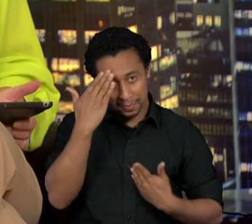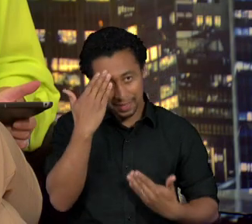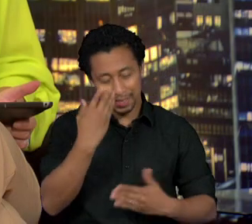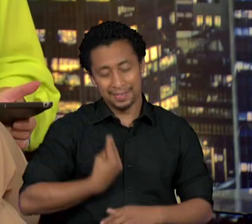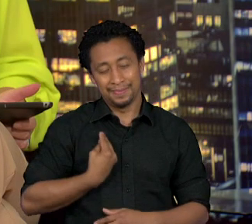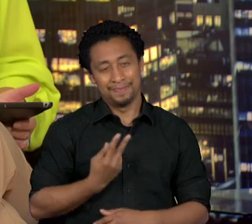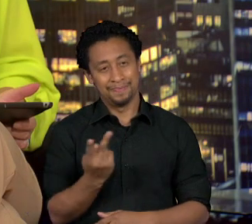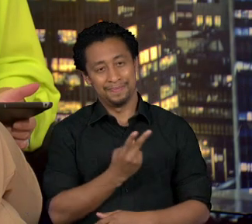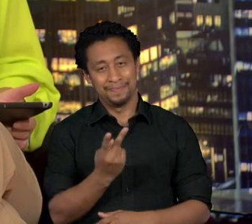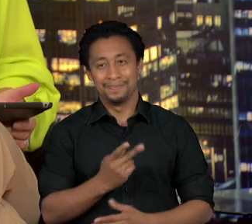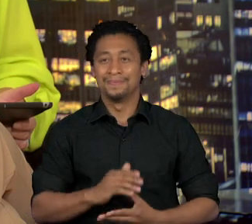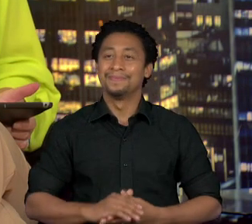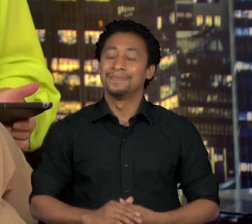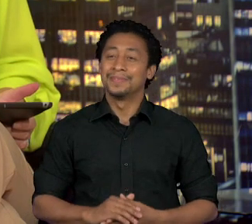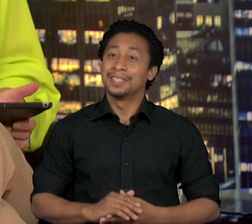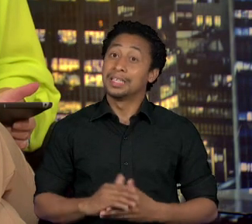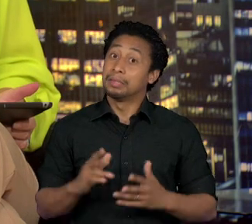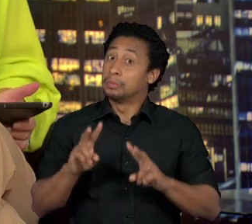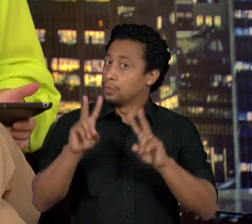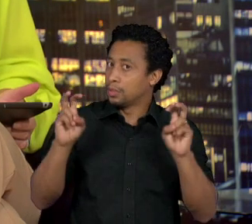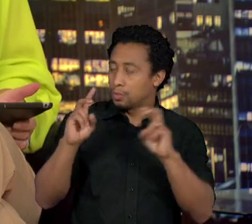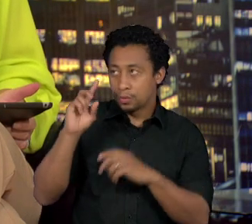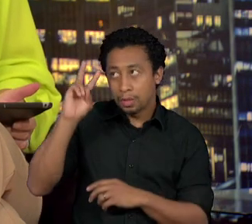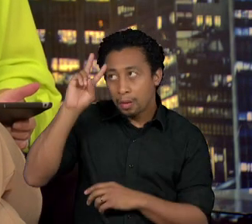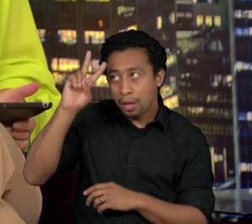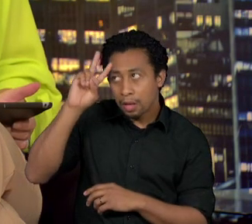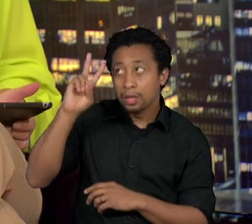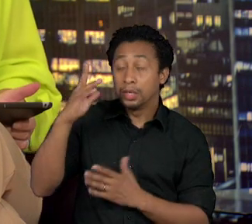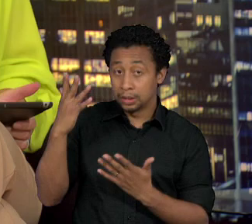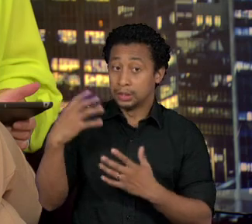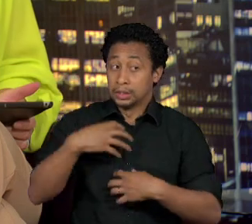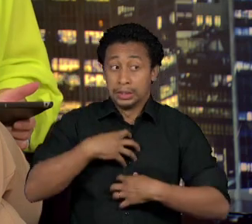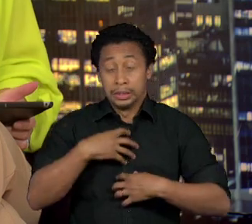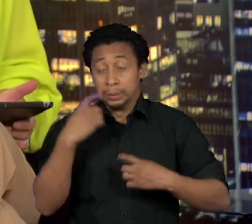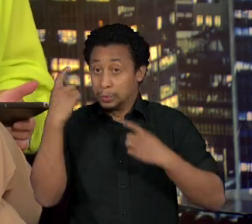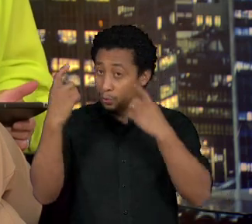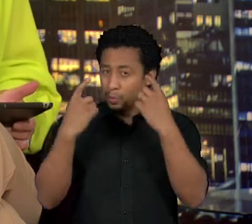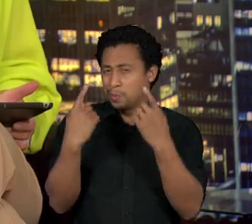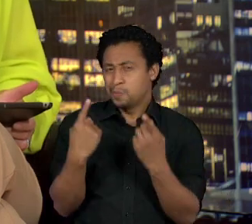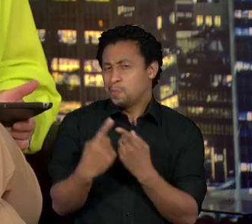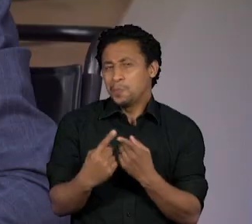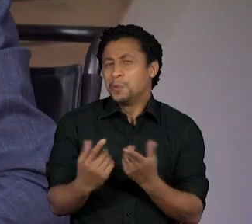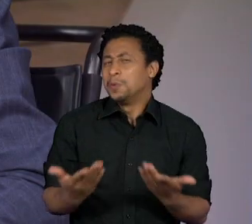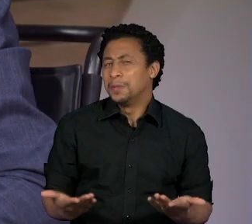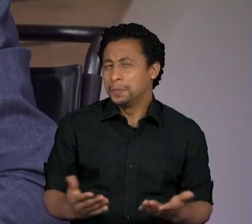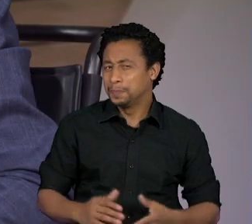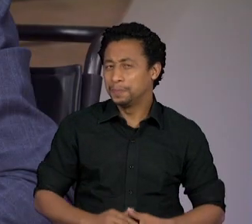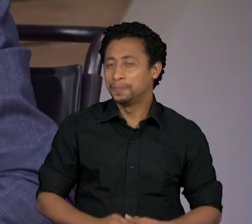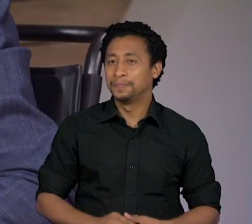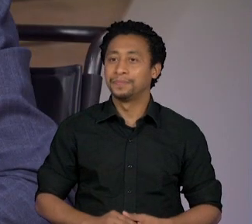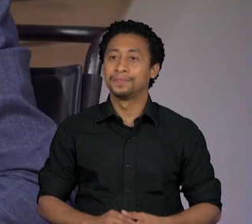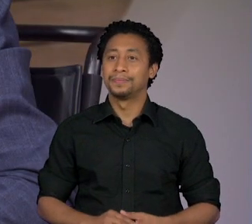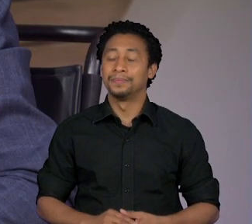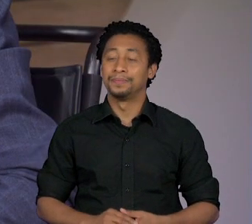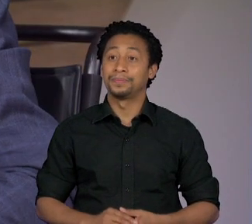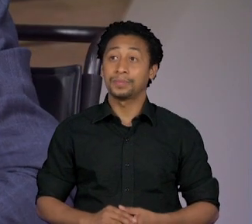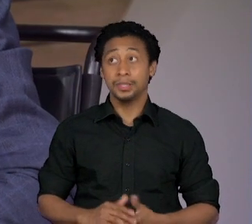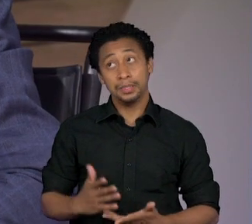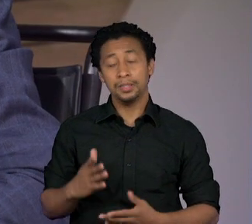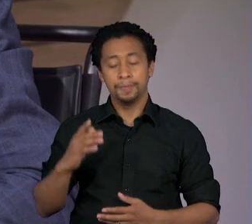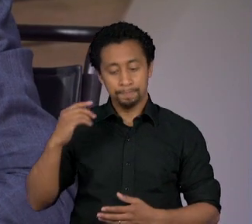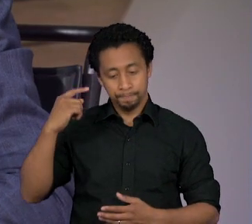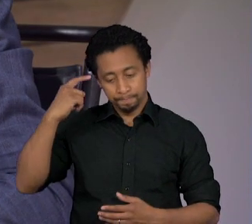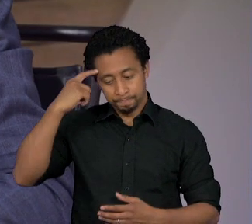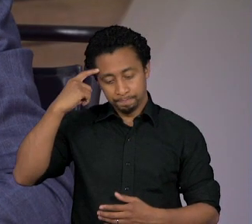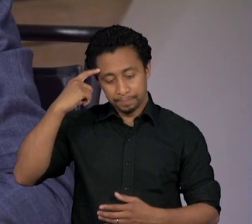memória sempre mexe muito com a gente, nos preocupa, né? Por quê, doutor Adalberto? Olha, a memória tem,